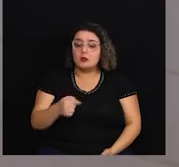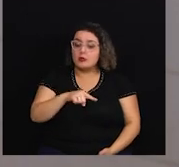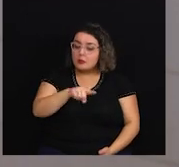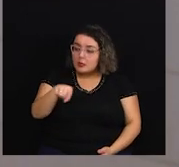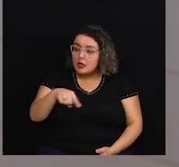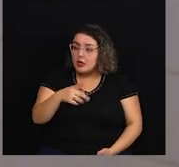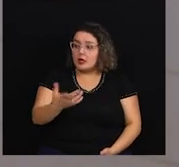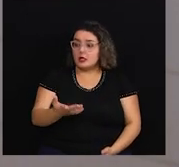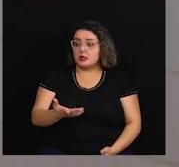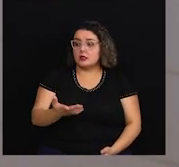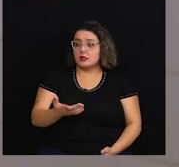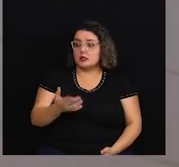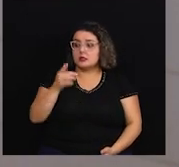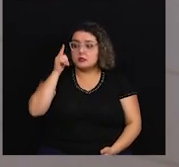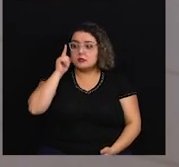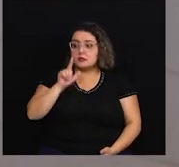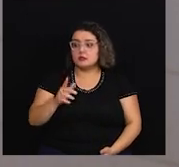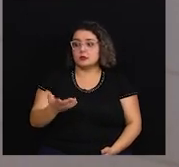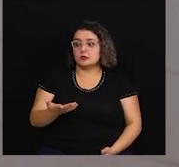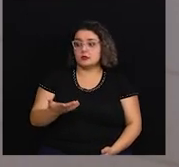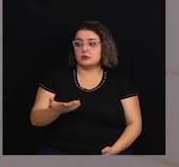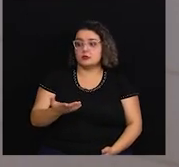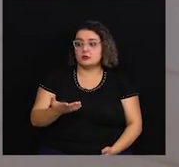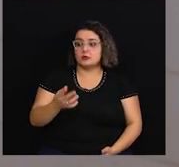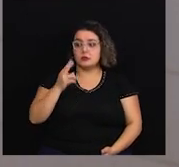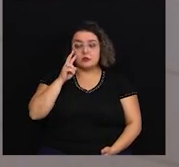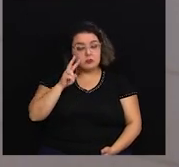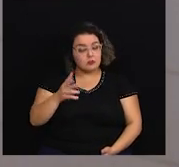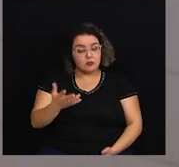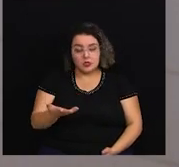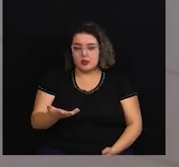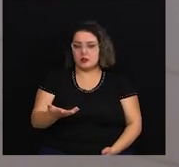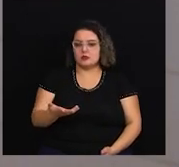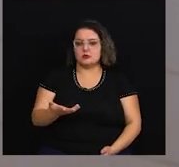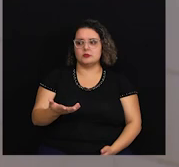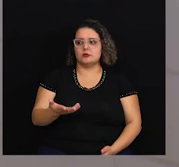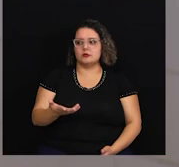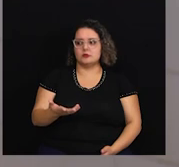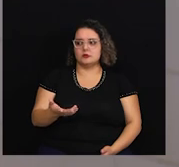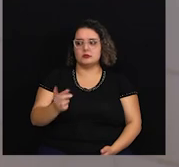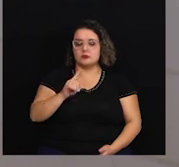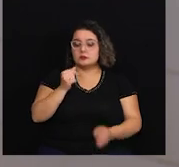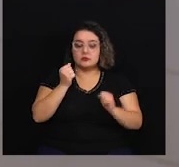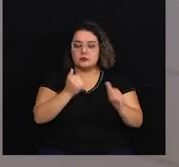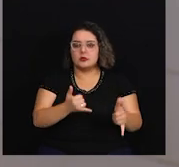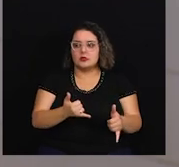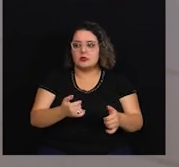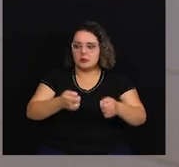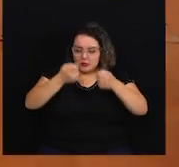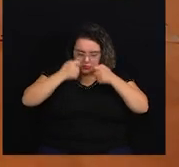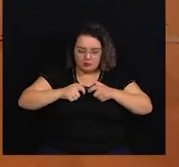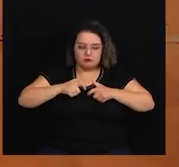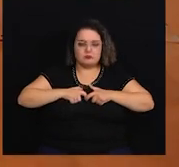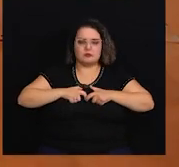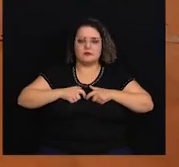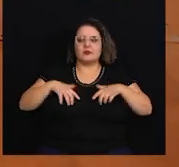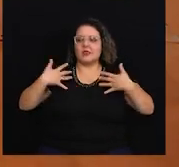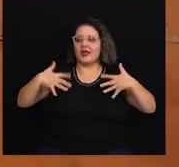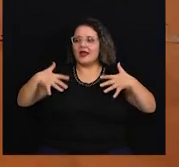entendeu e eu consigo eu vejo isso outros não desiste eles ganham uma medalha